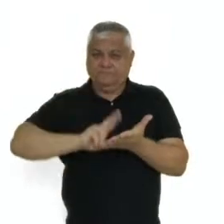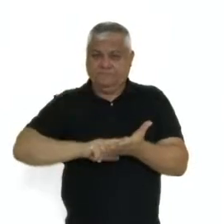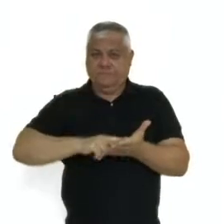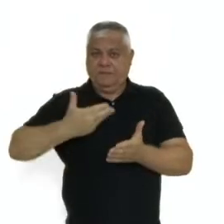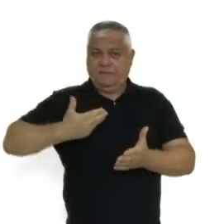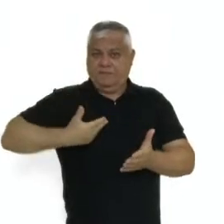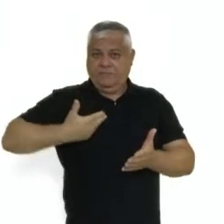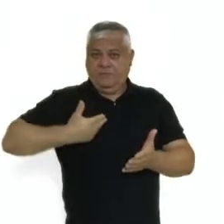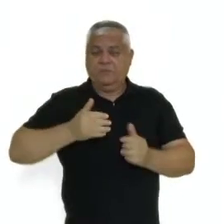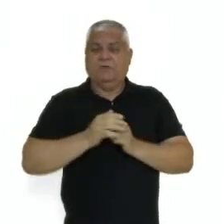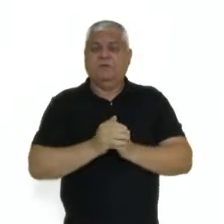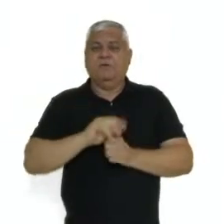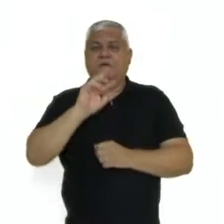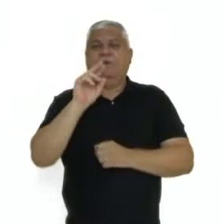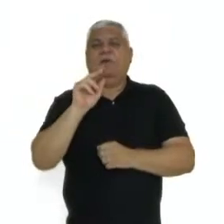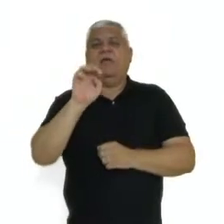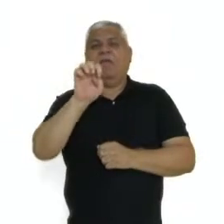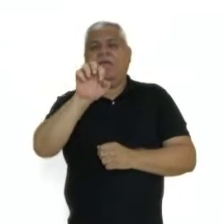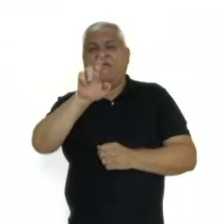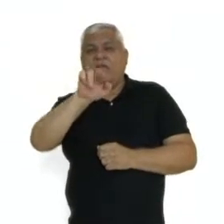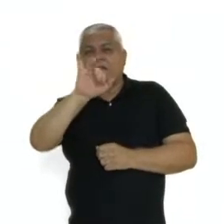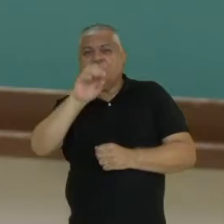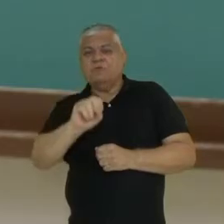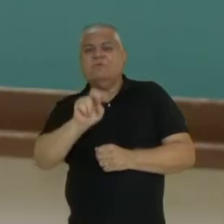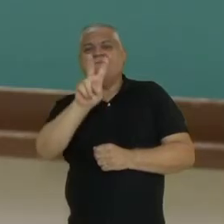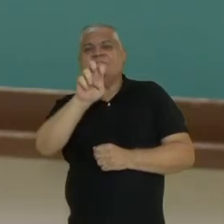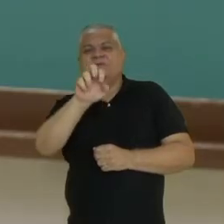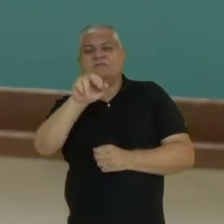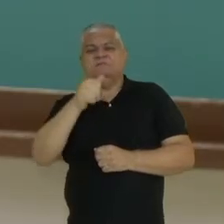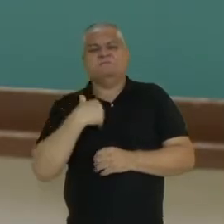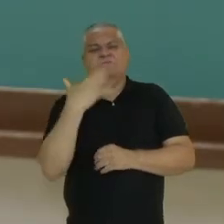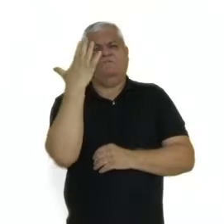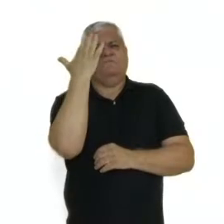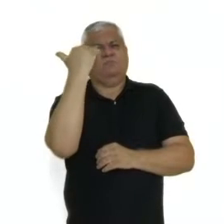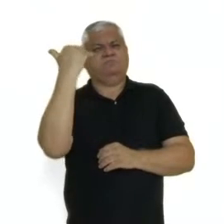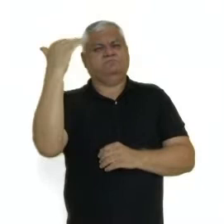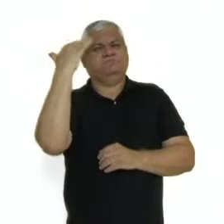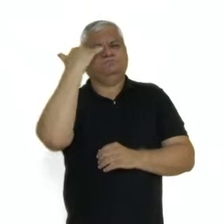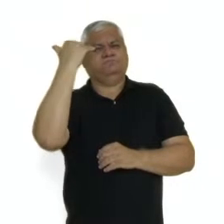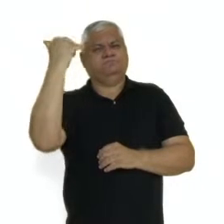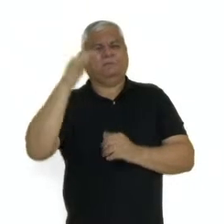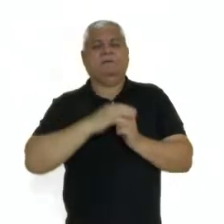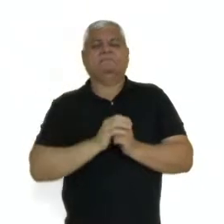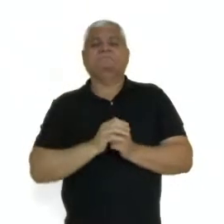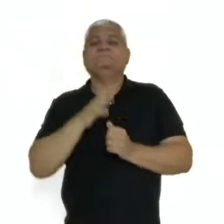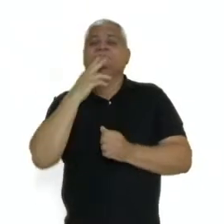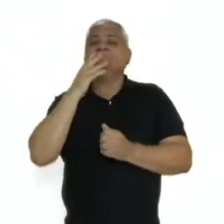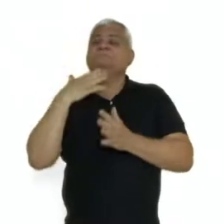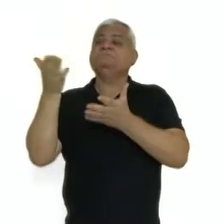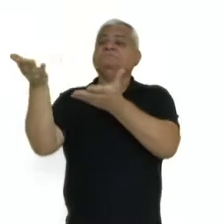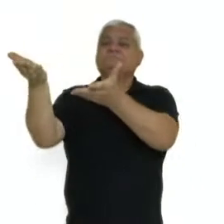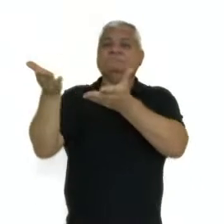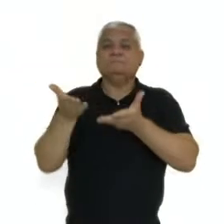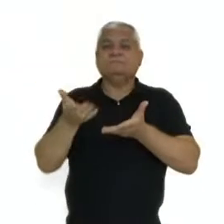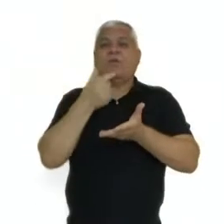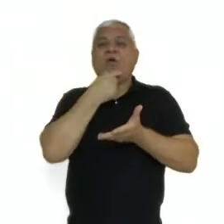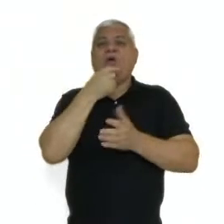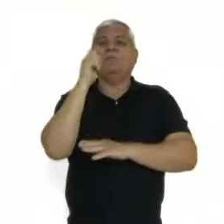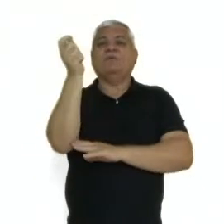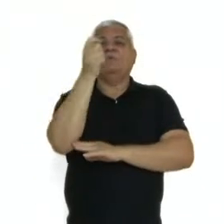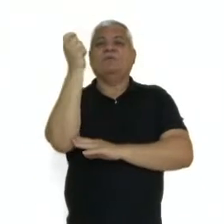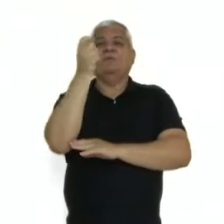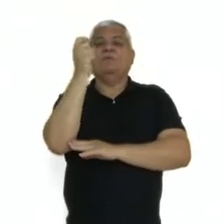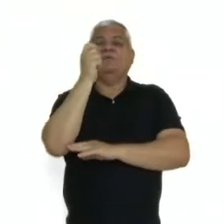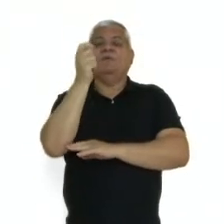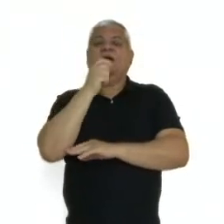amigo Érico Veríssimo, famoso escritor, autor, né? Lígia convoca o escritor gaúcho a